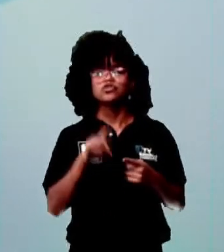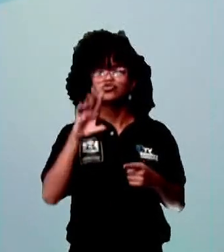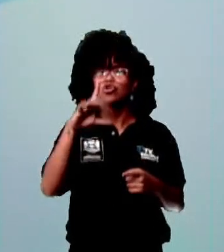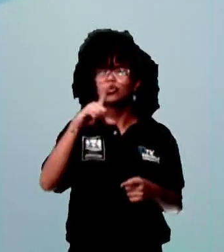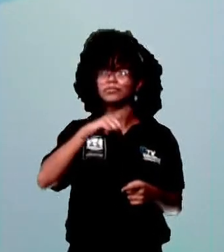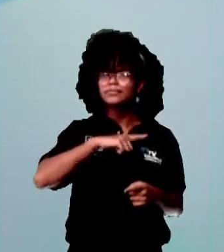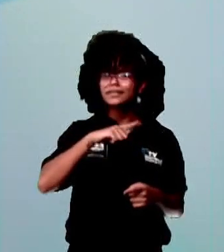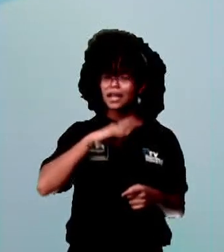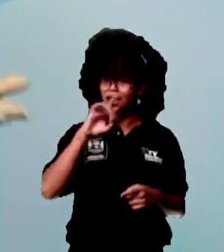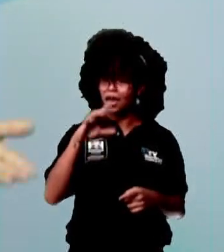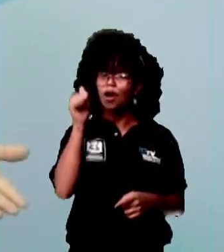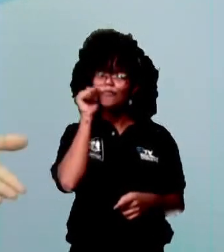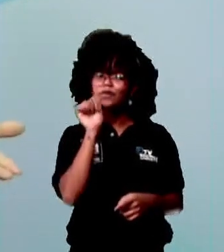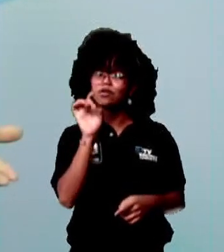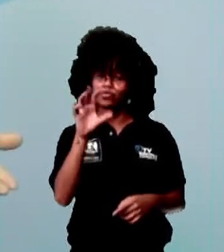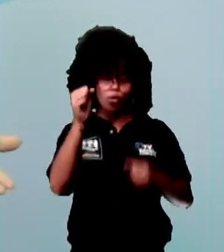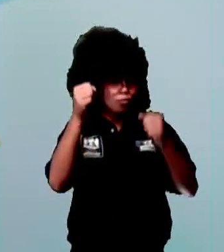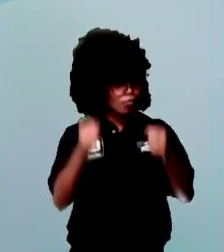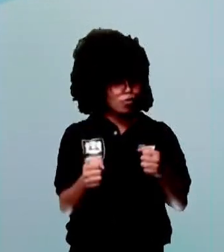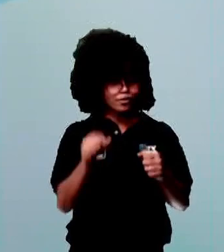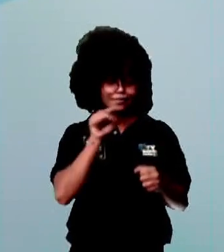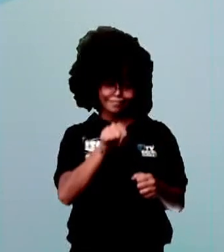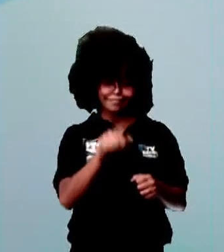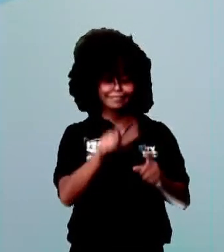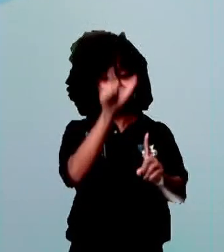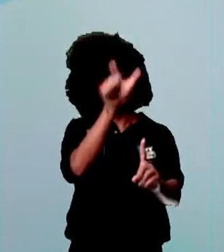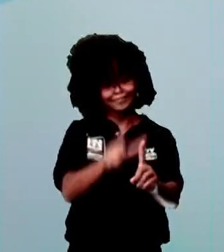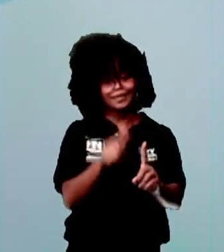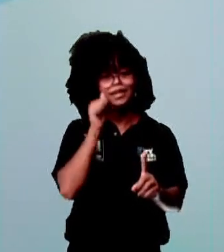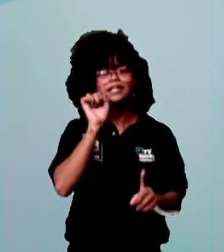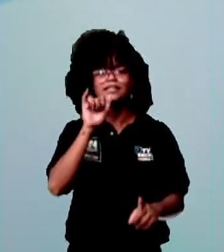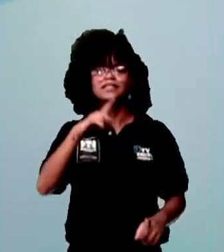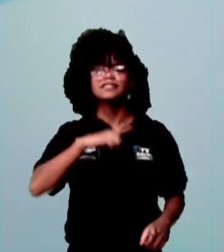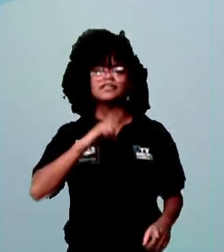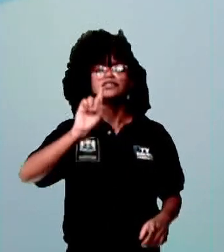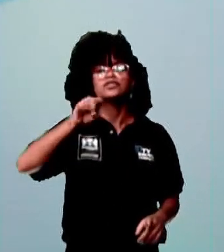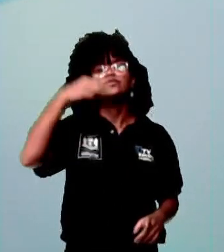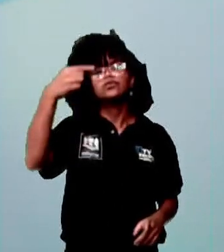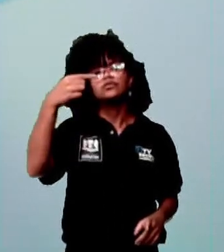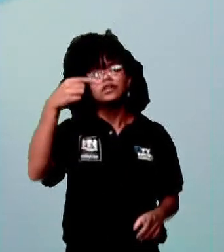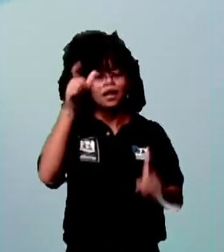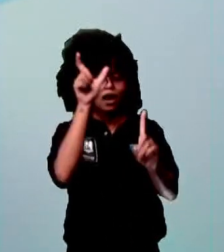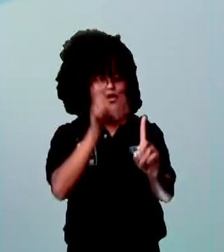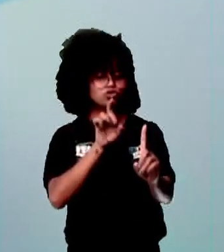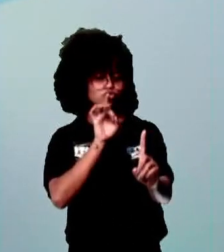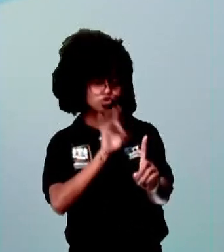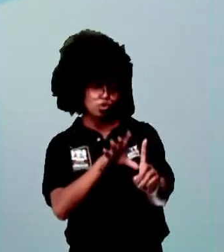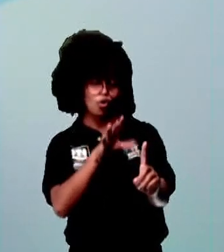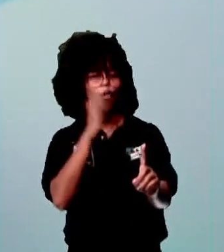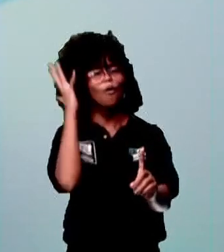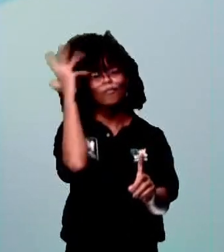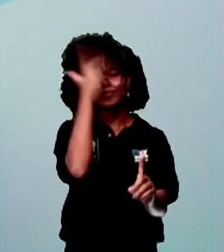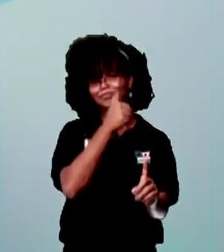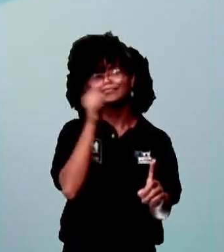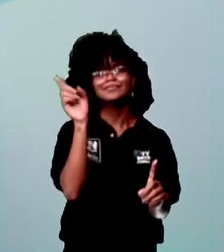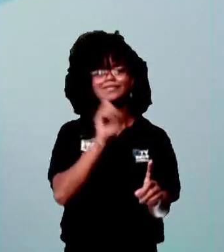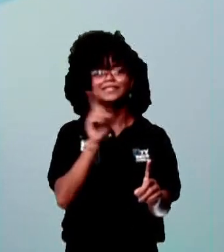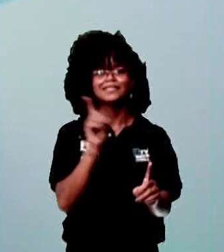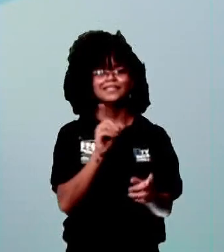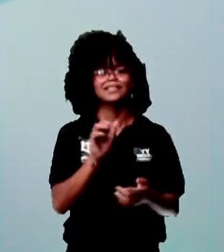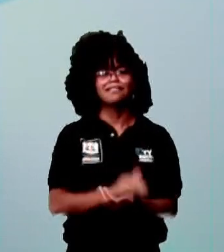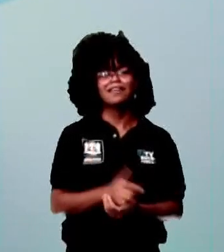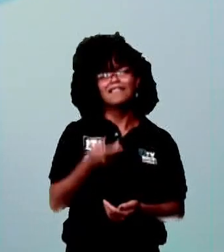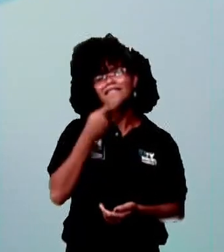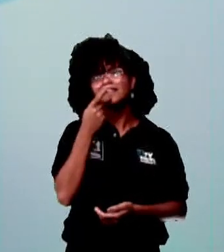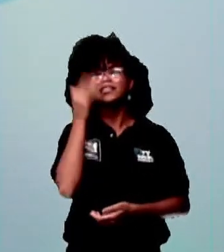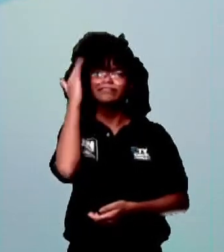na tira, só ela pode ser a mais bonita. Certamente se tivesse outra, ela não seria a mais bonita. E ela faz essa cara aí de quem